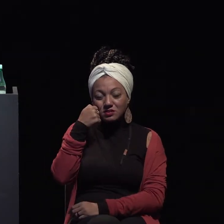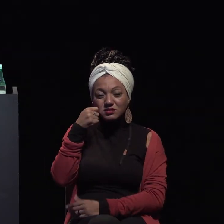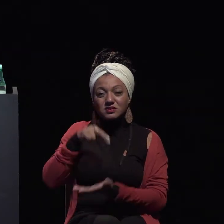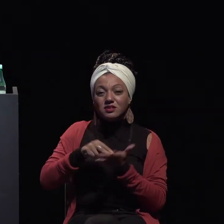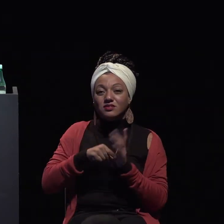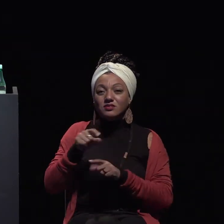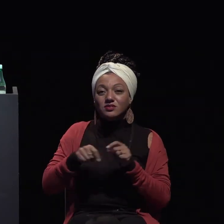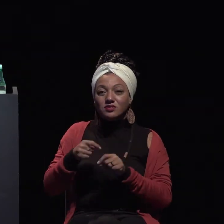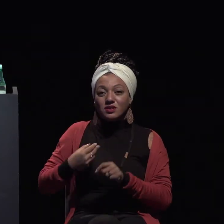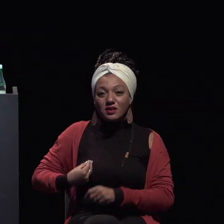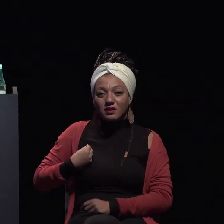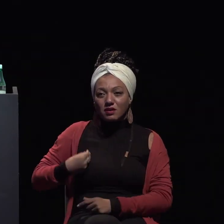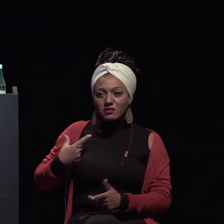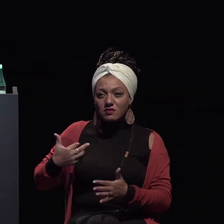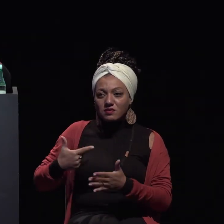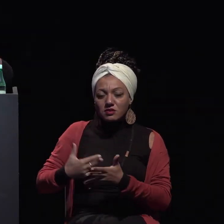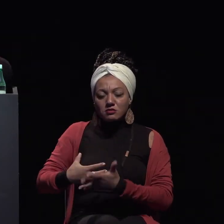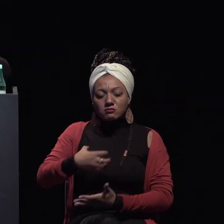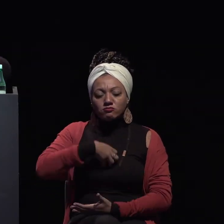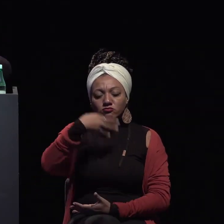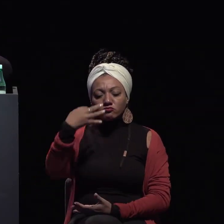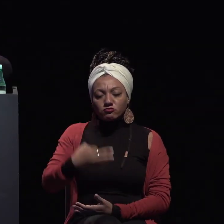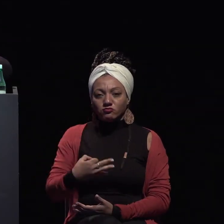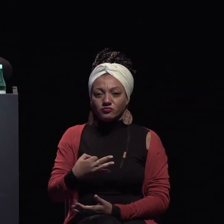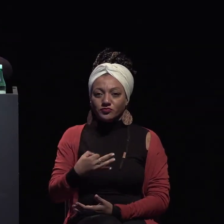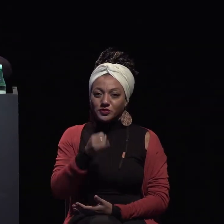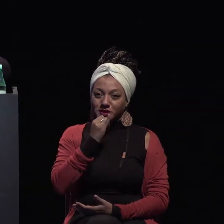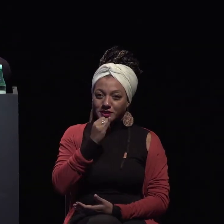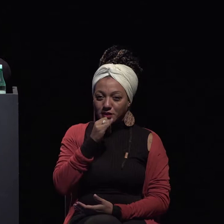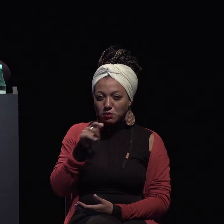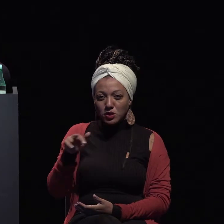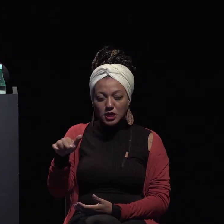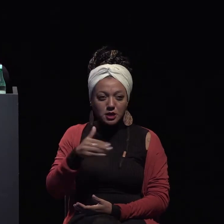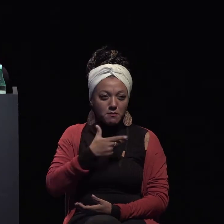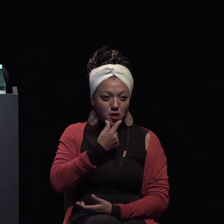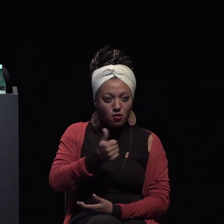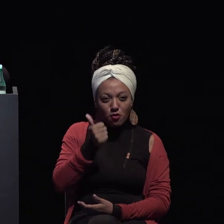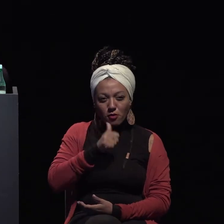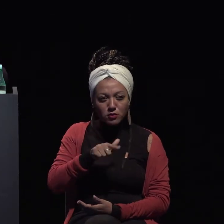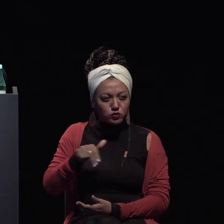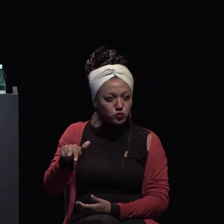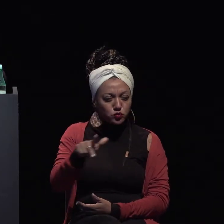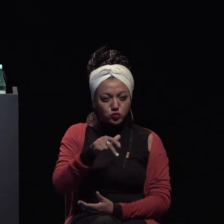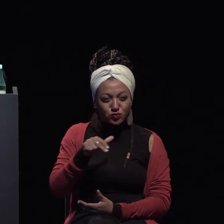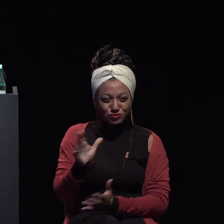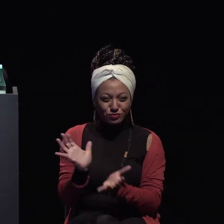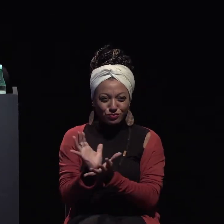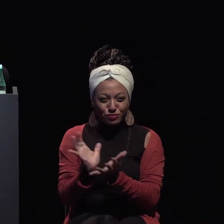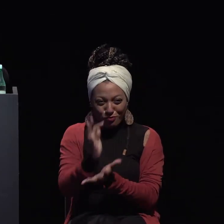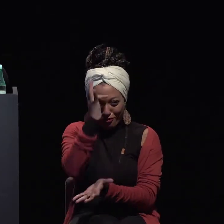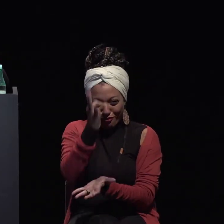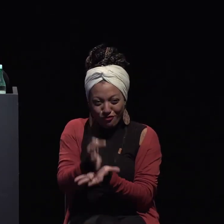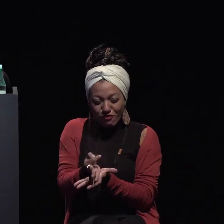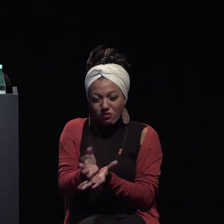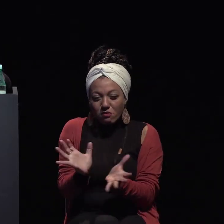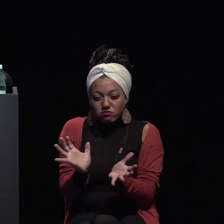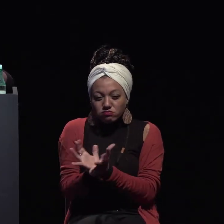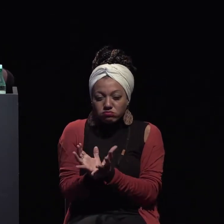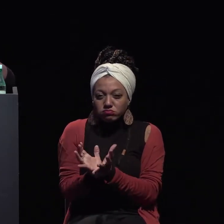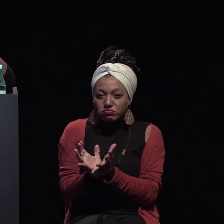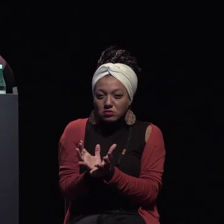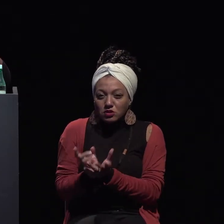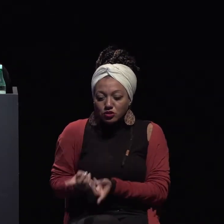fim da vida. Então, os irmãos e irmãs, assim se chamavam, por isso irmandades, se reuniam, juntavam ali